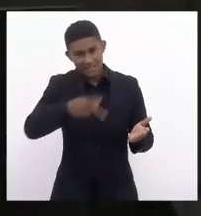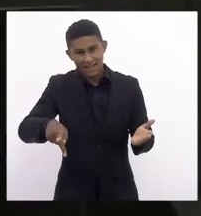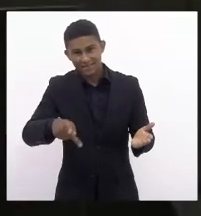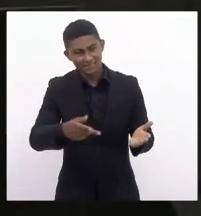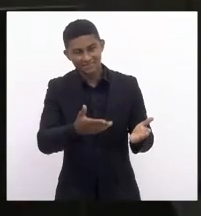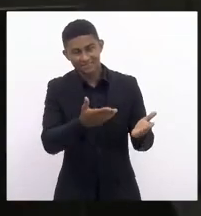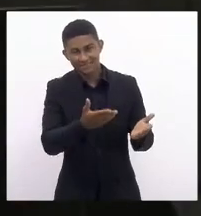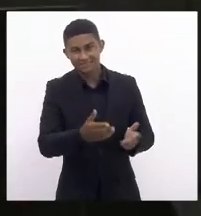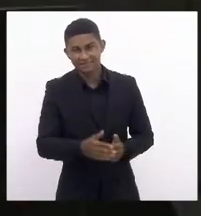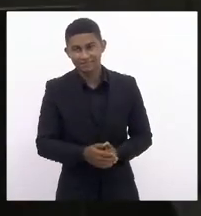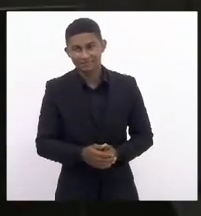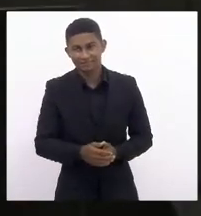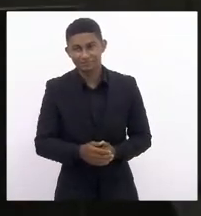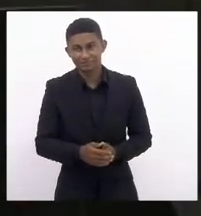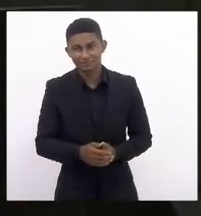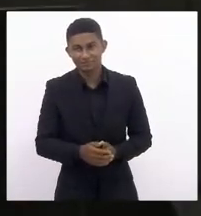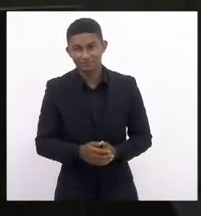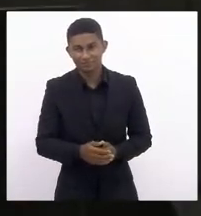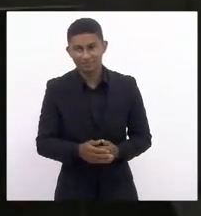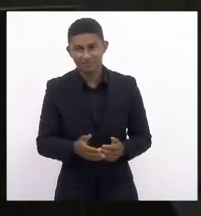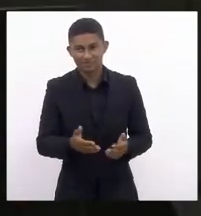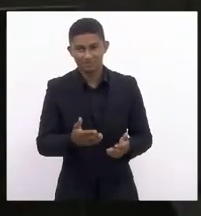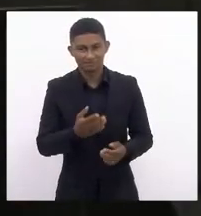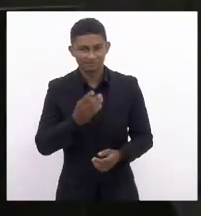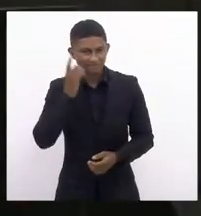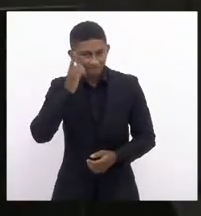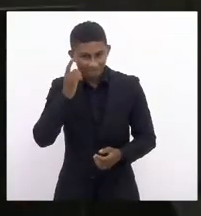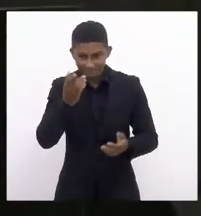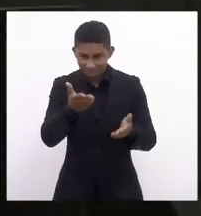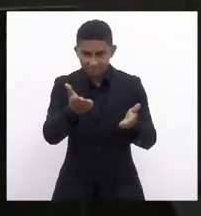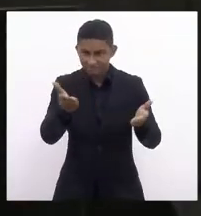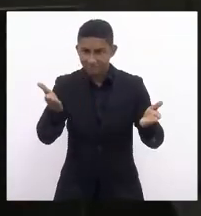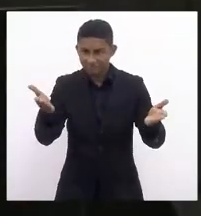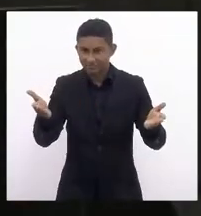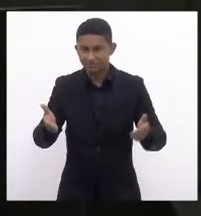senhoras e senhores deputados,